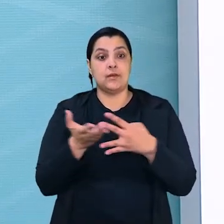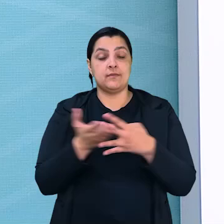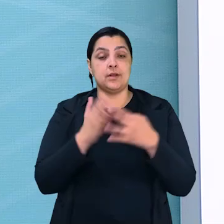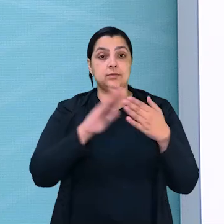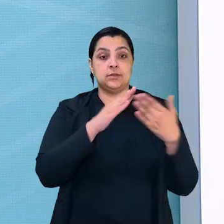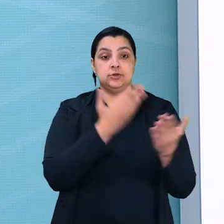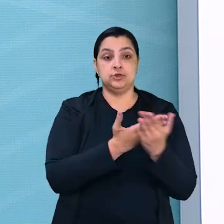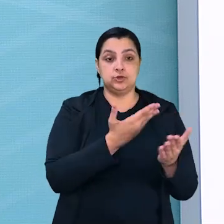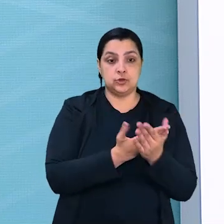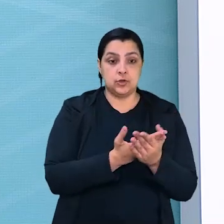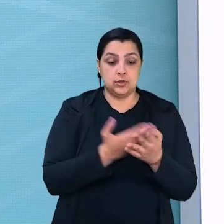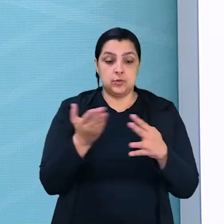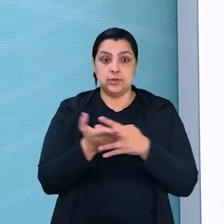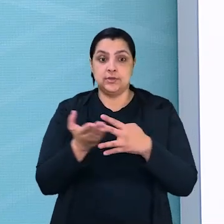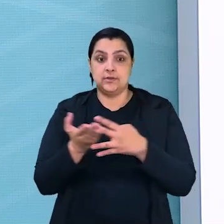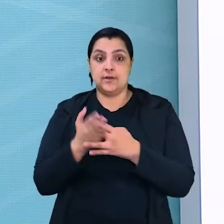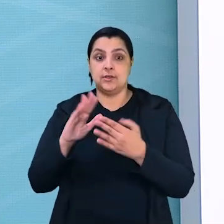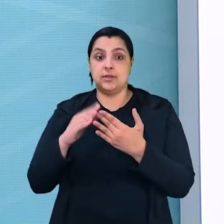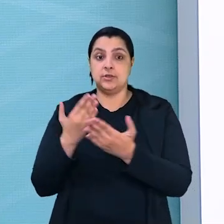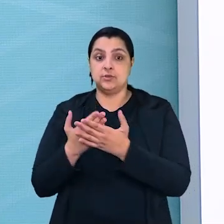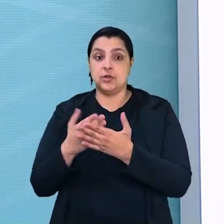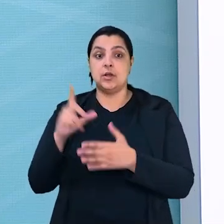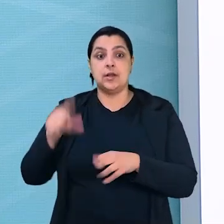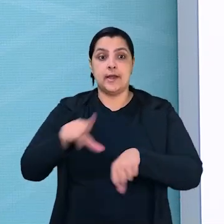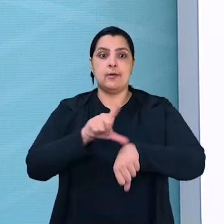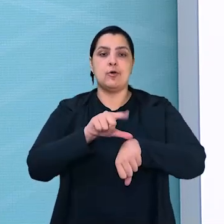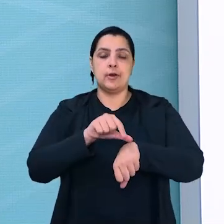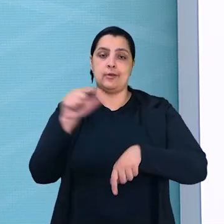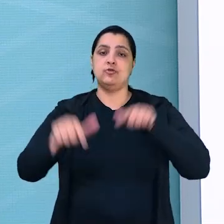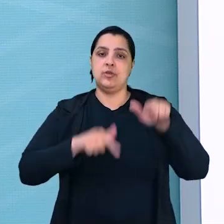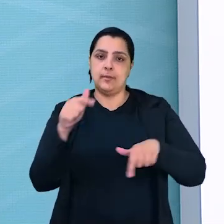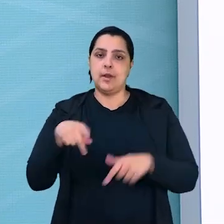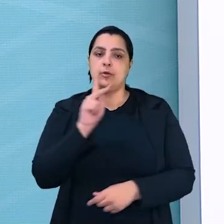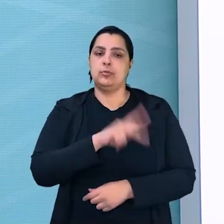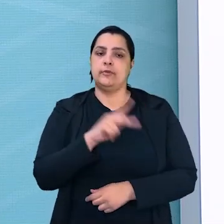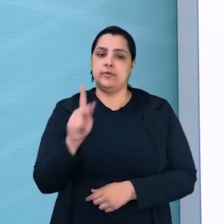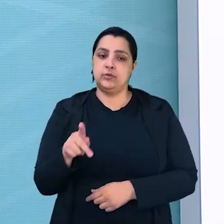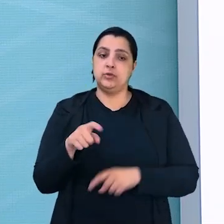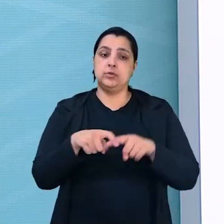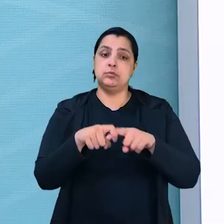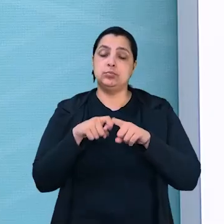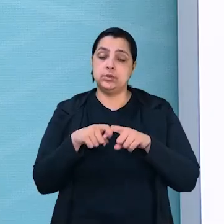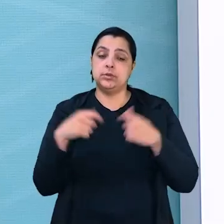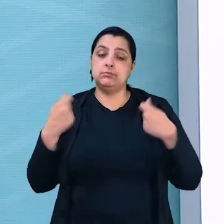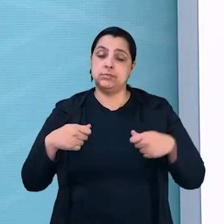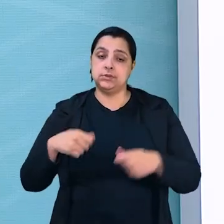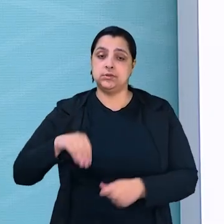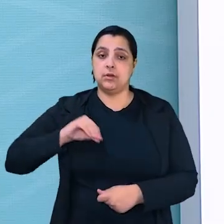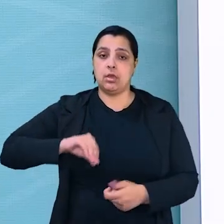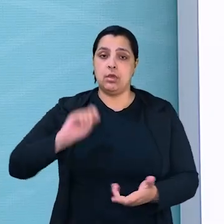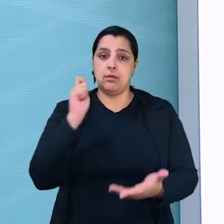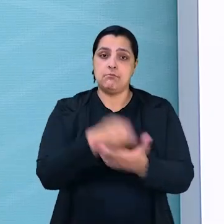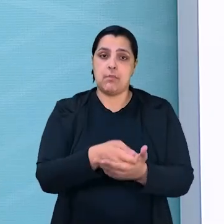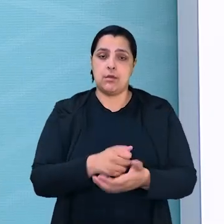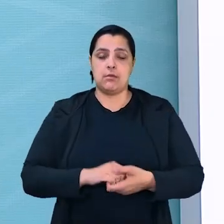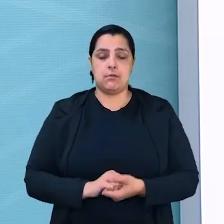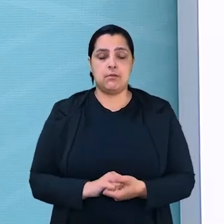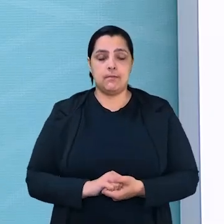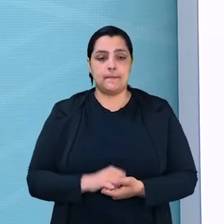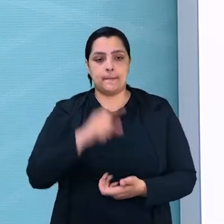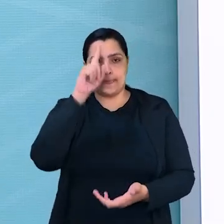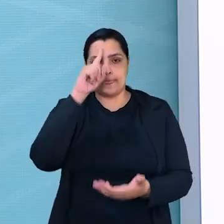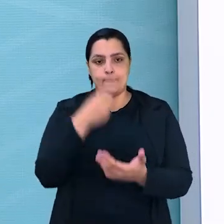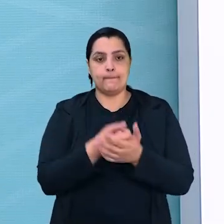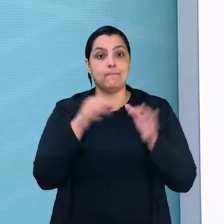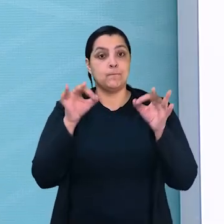recreio escolar e os intervalos entre as aulas compõem a jornada de trabalho de professores e, por isso, precisam ser remunerados.